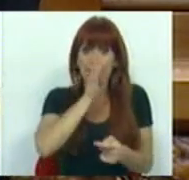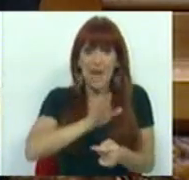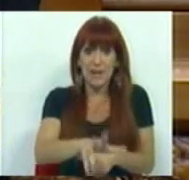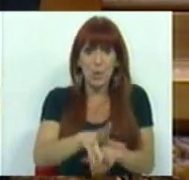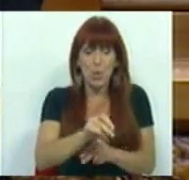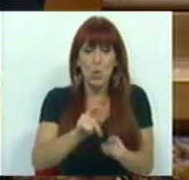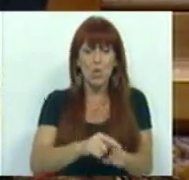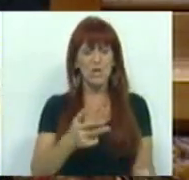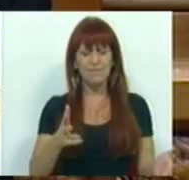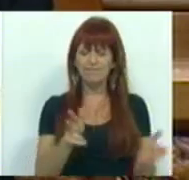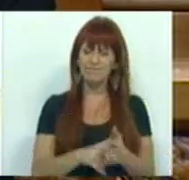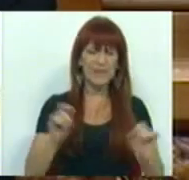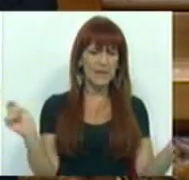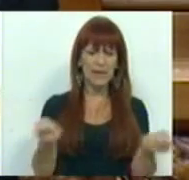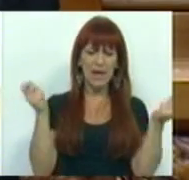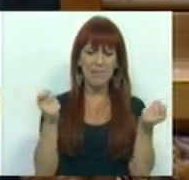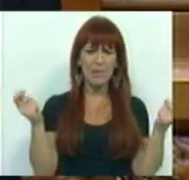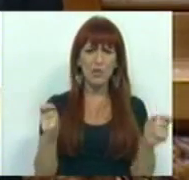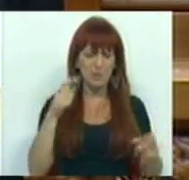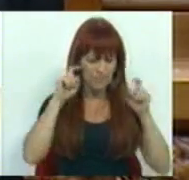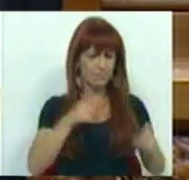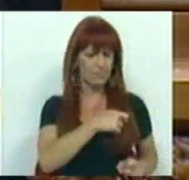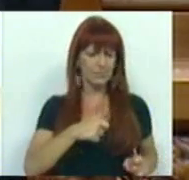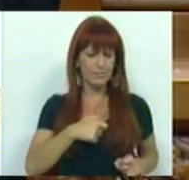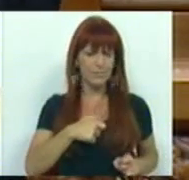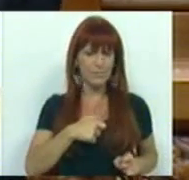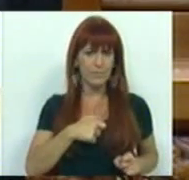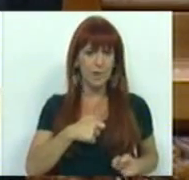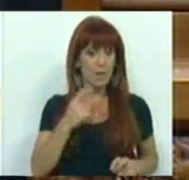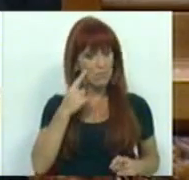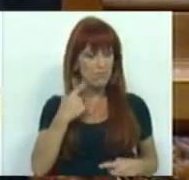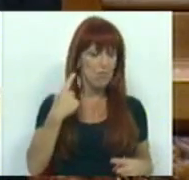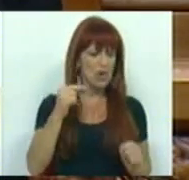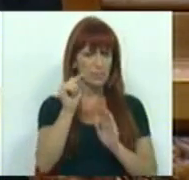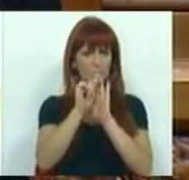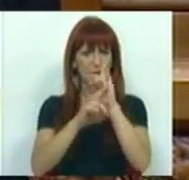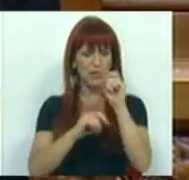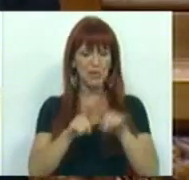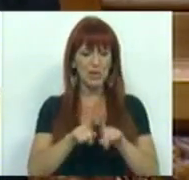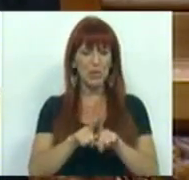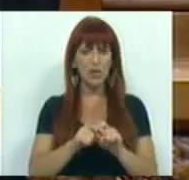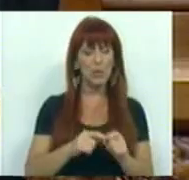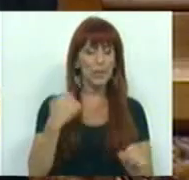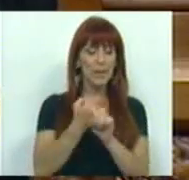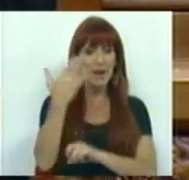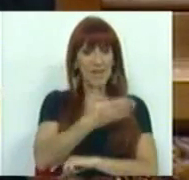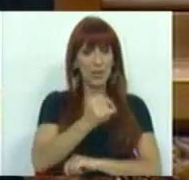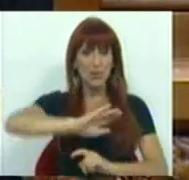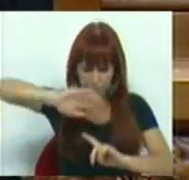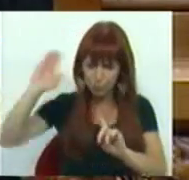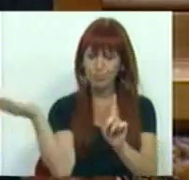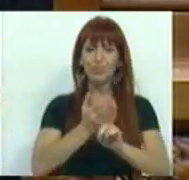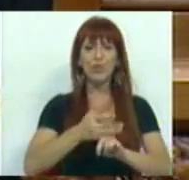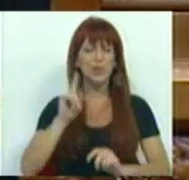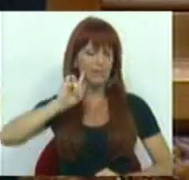prática uma verdadeira campanha de fiscalização que, dando corpo ao princípio do trabalho com direitos, penalizasse